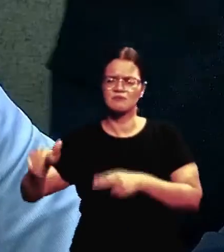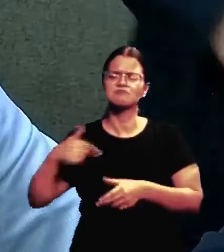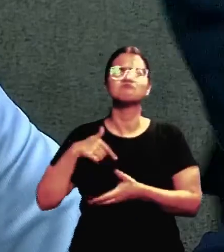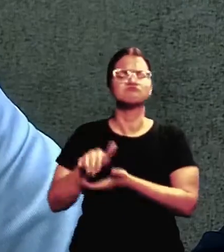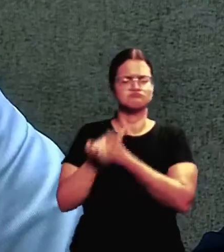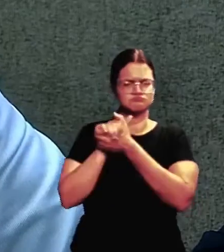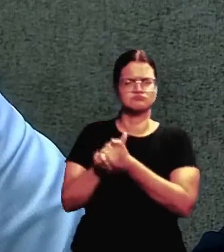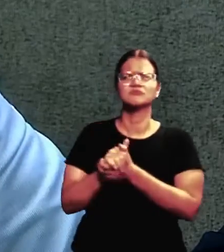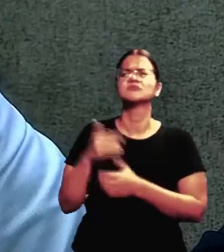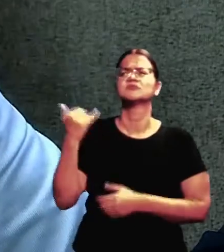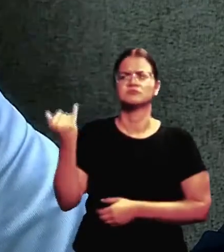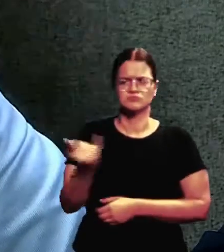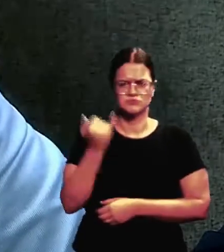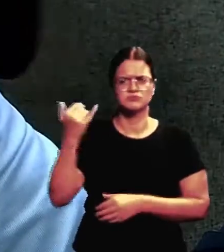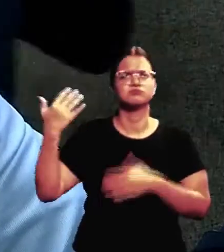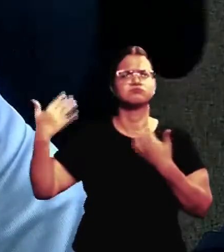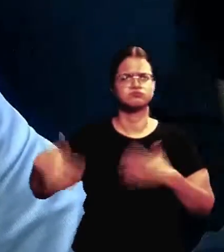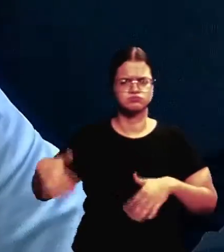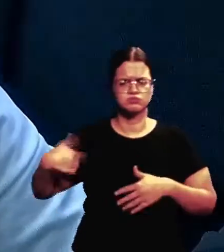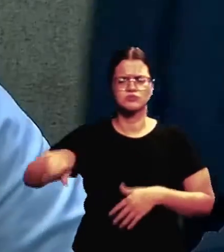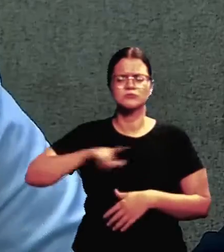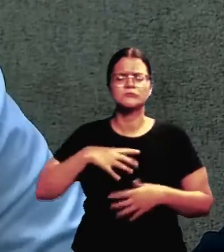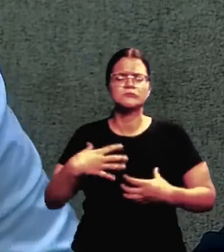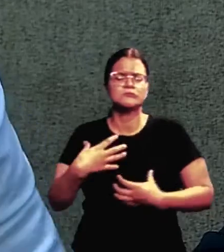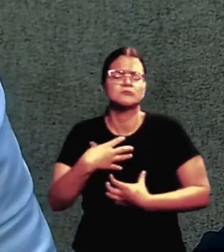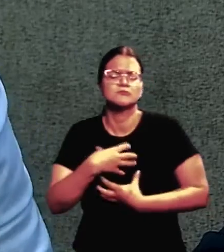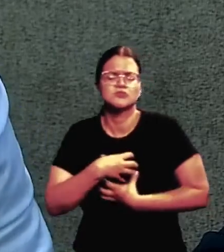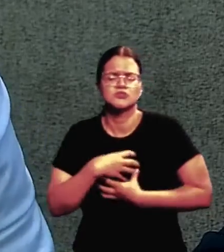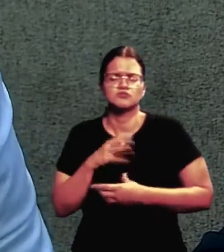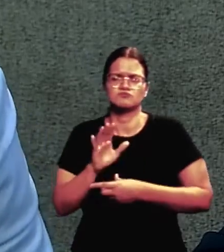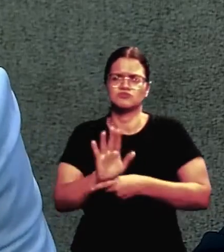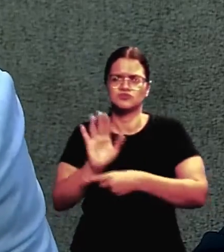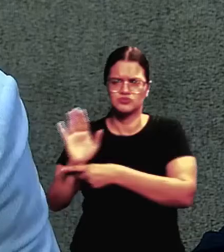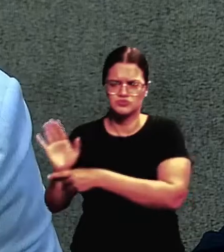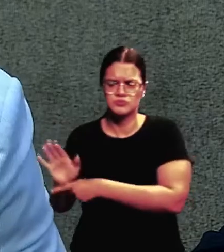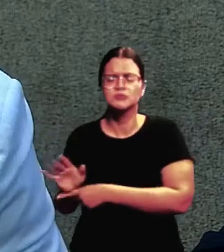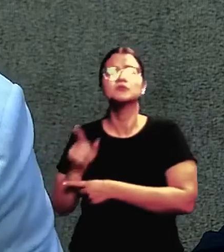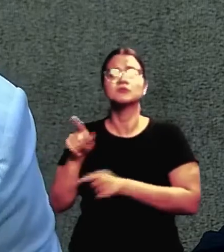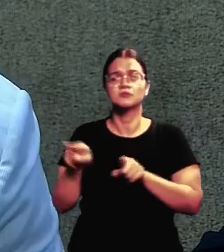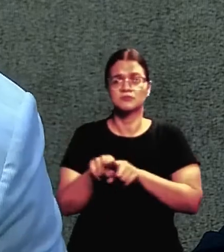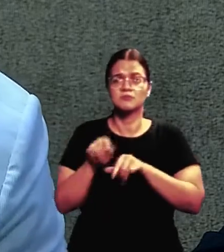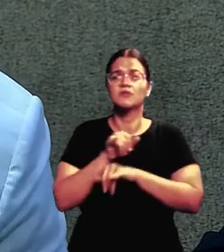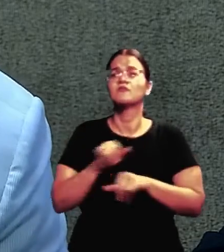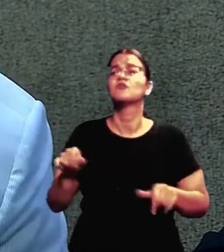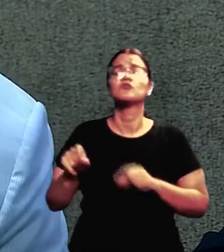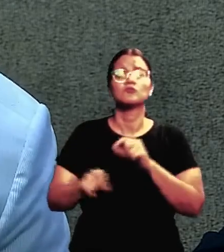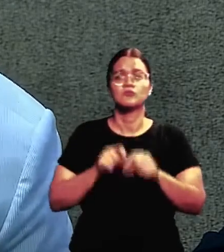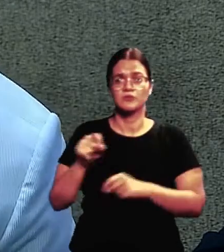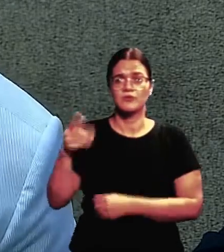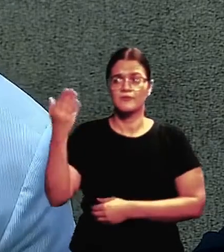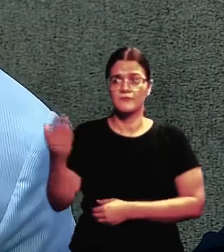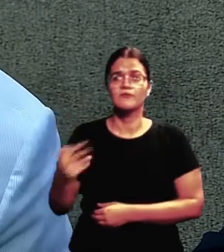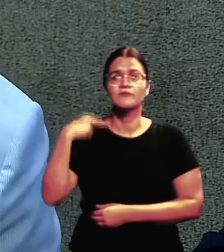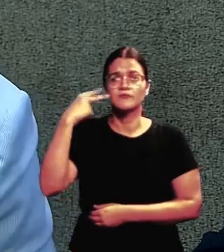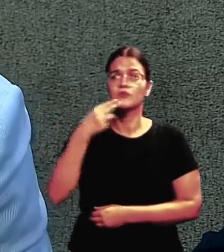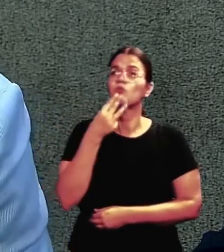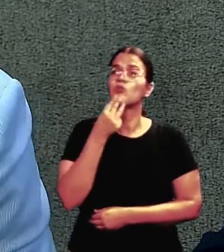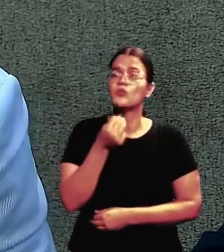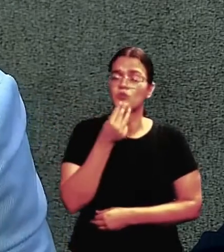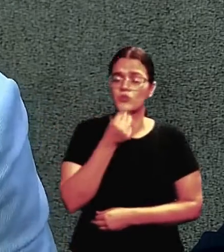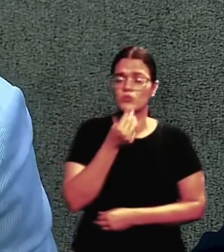te parabenizo, é muito importante que a gente tenha essa sensibilidade. Inclusive, ressaltar também que o vereador